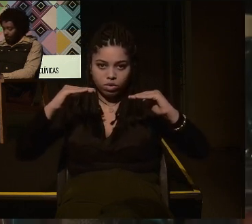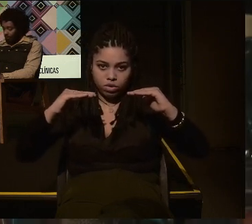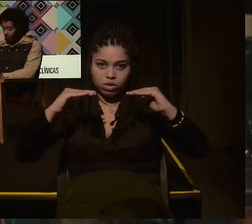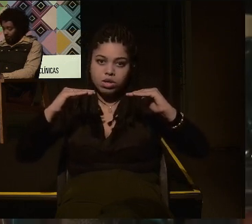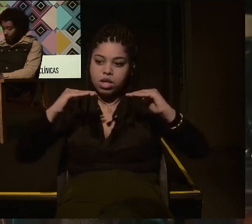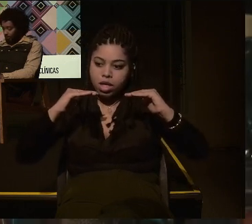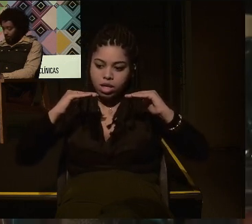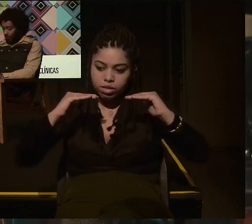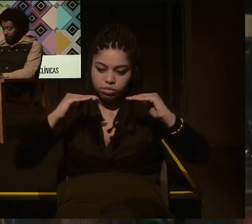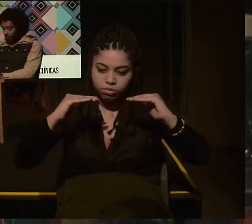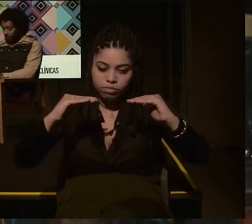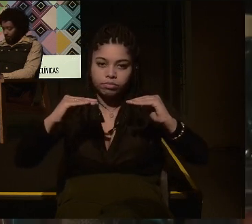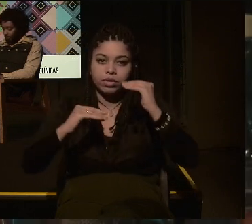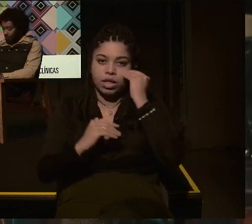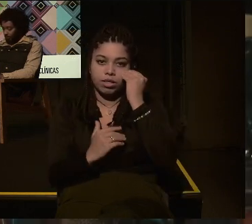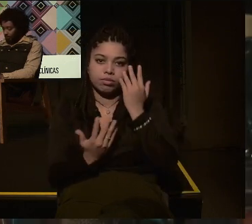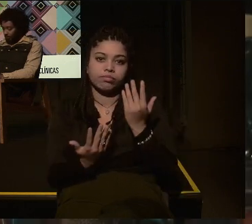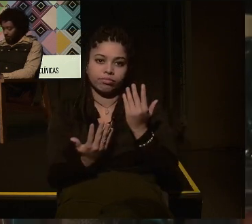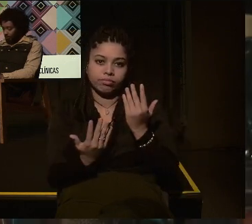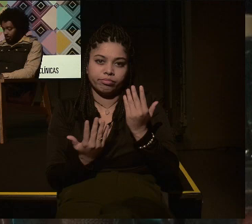viaduto,